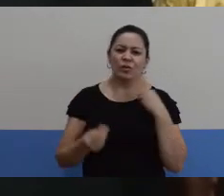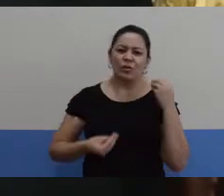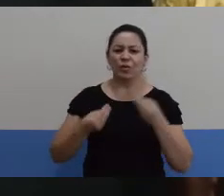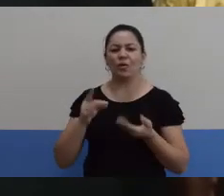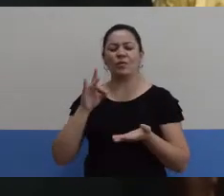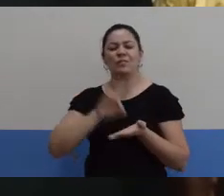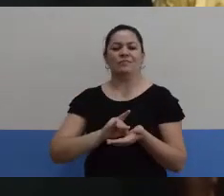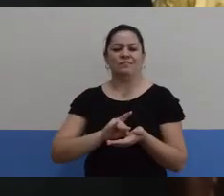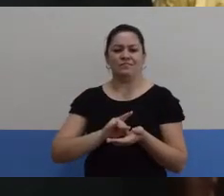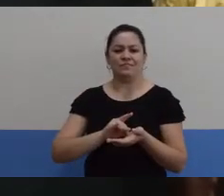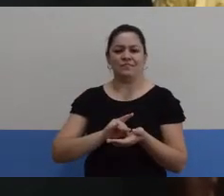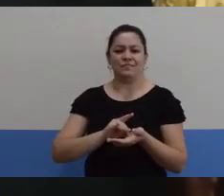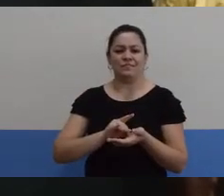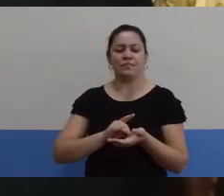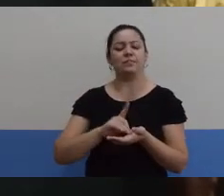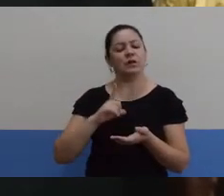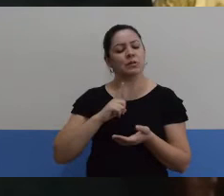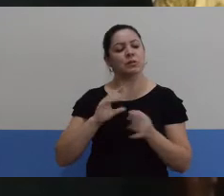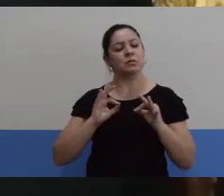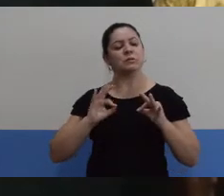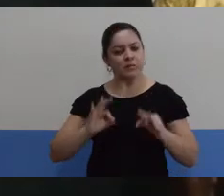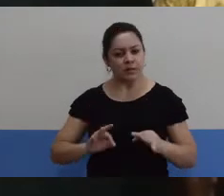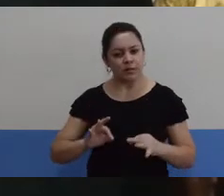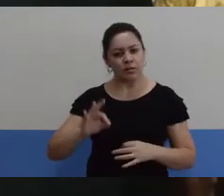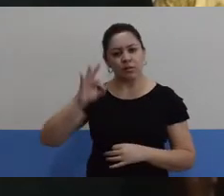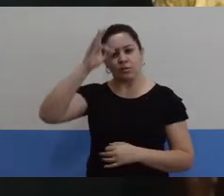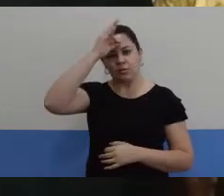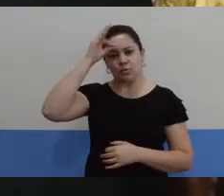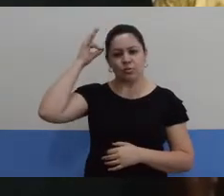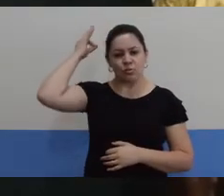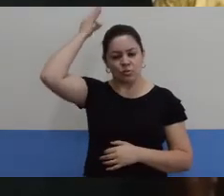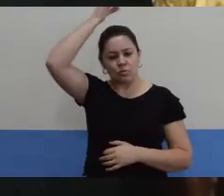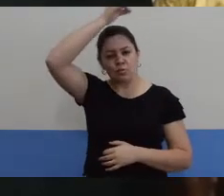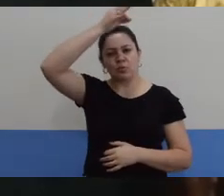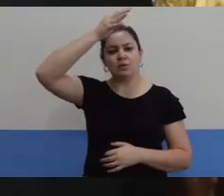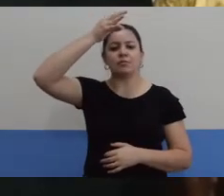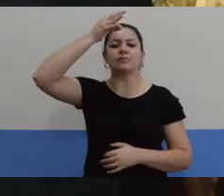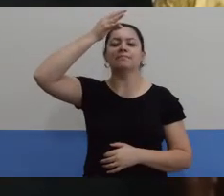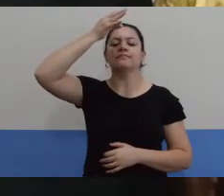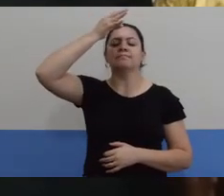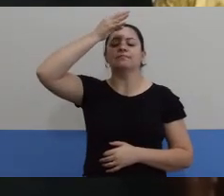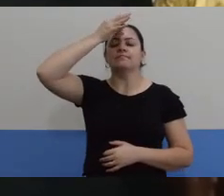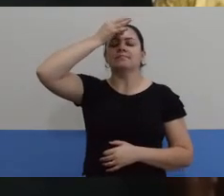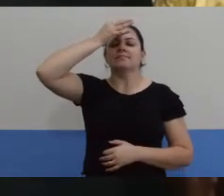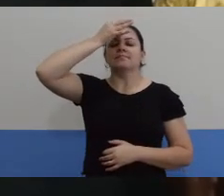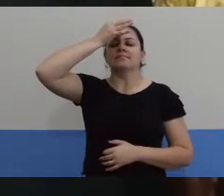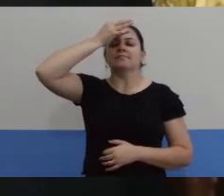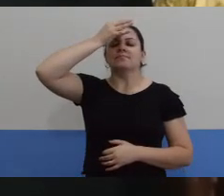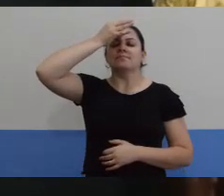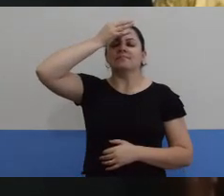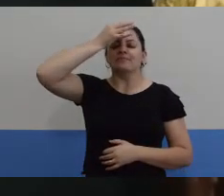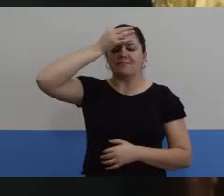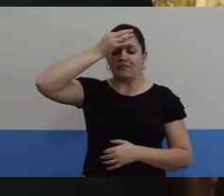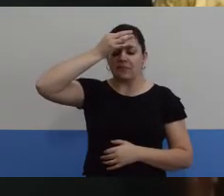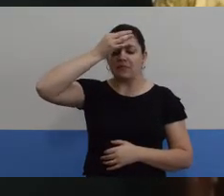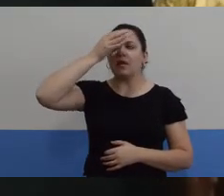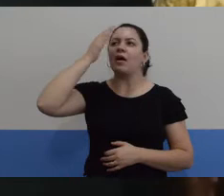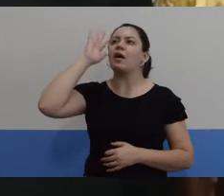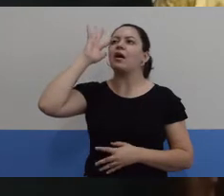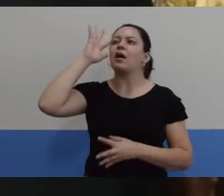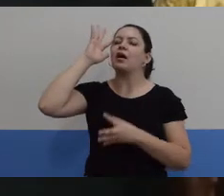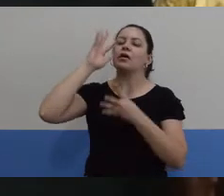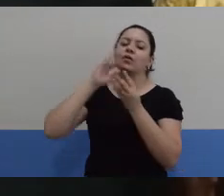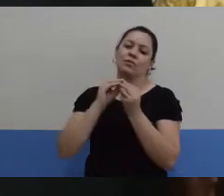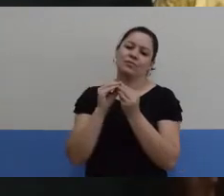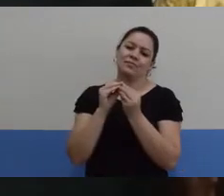acontecer isso. Mas eu garanto para você que o Espírito Santo vai fazer o trabalho e você vai entender tudo e vai fazer